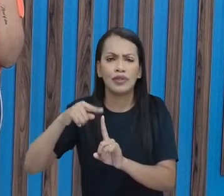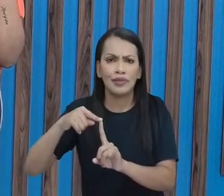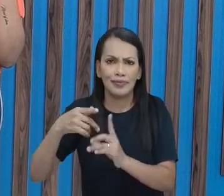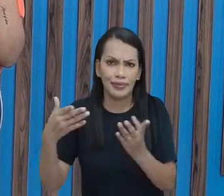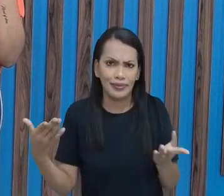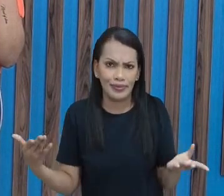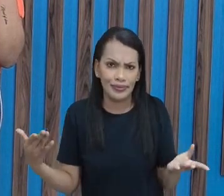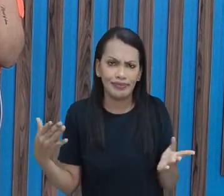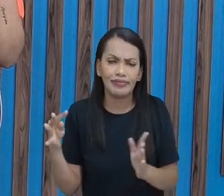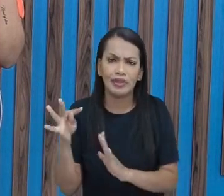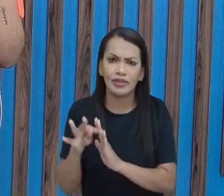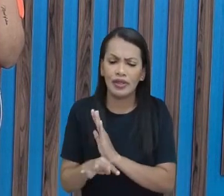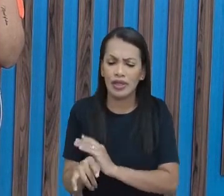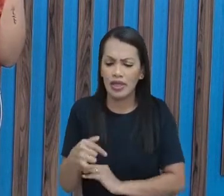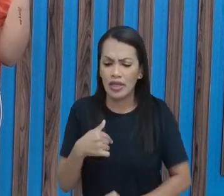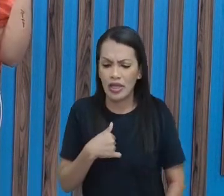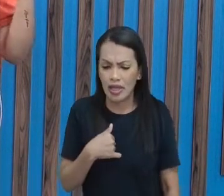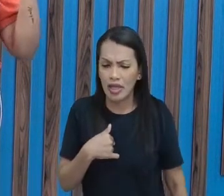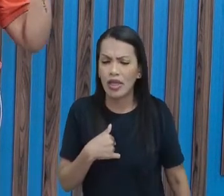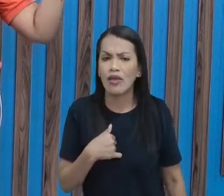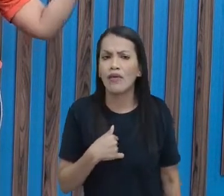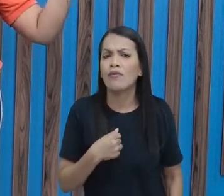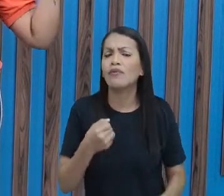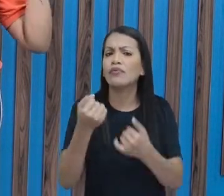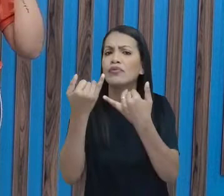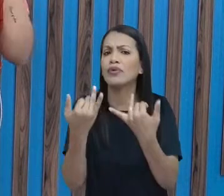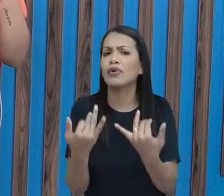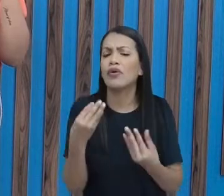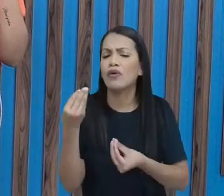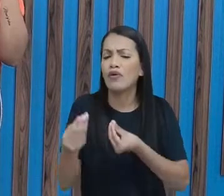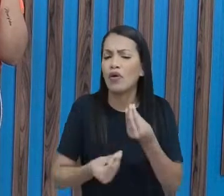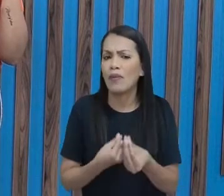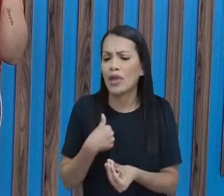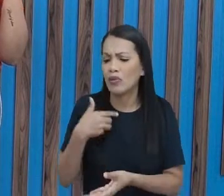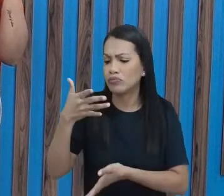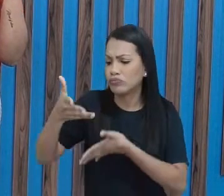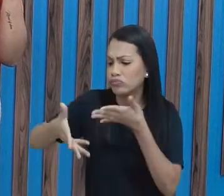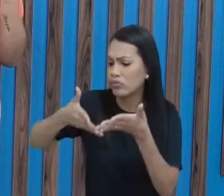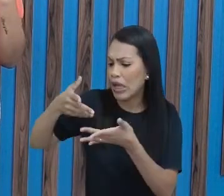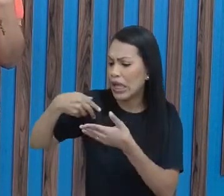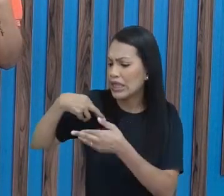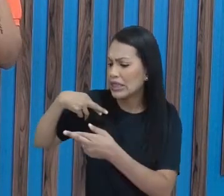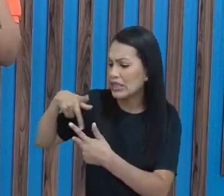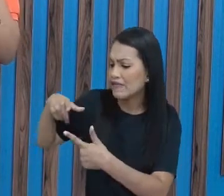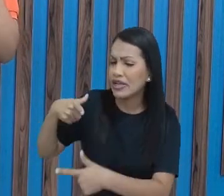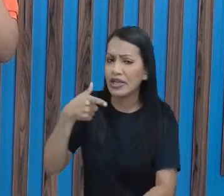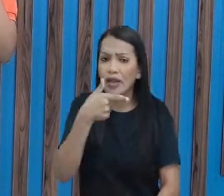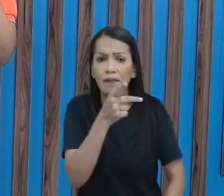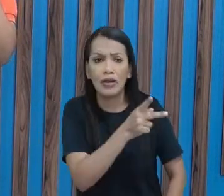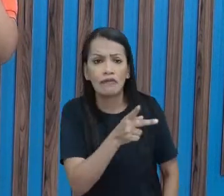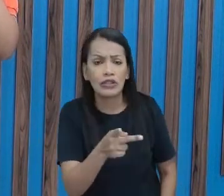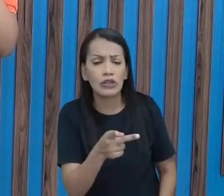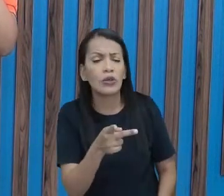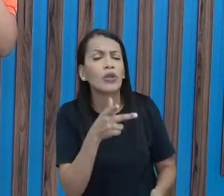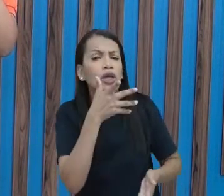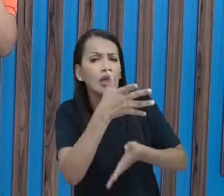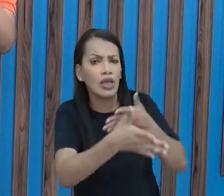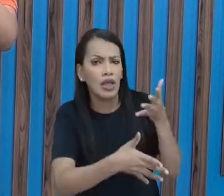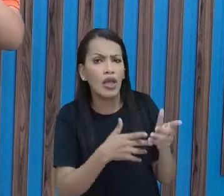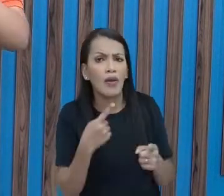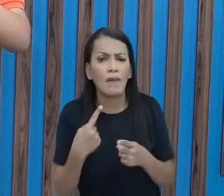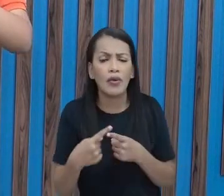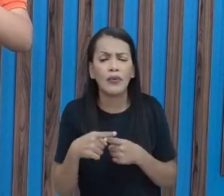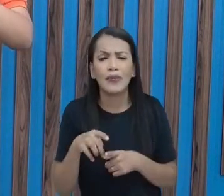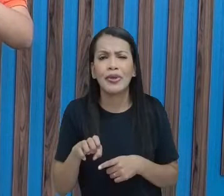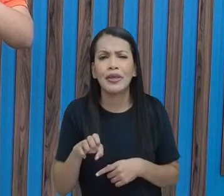história? Muito provavelmente de uma forma diferente de como a professora Adriana contaria uma história. Então, estilo é aquilo que só